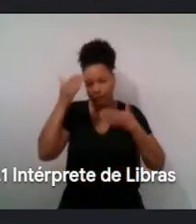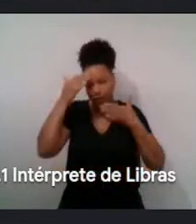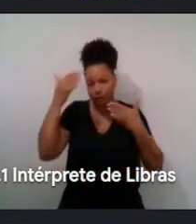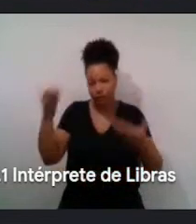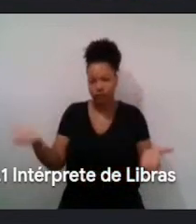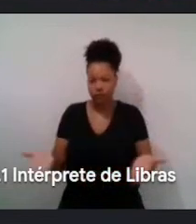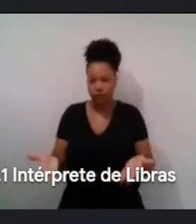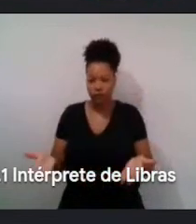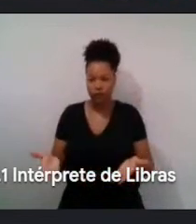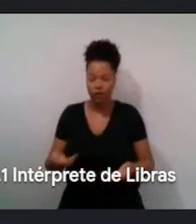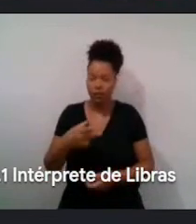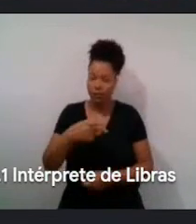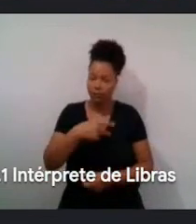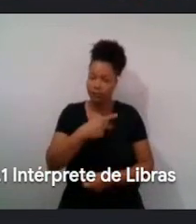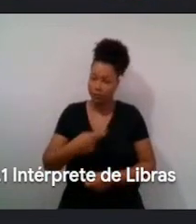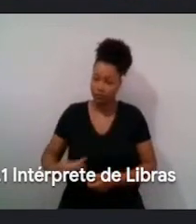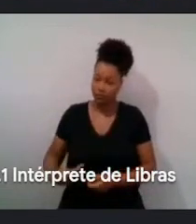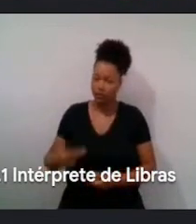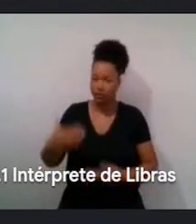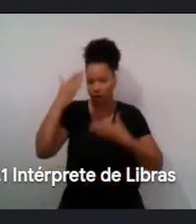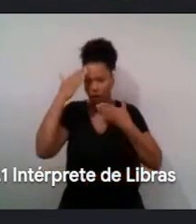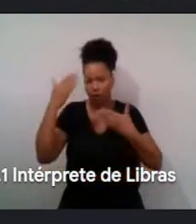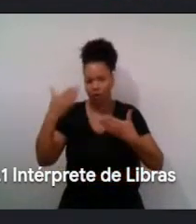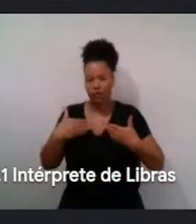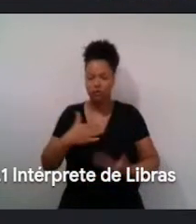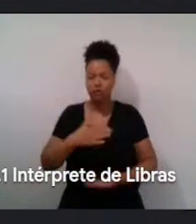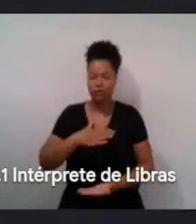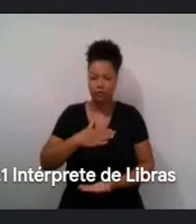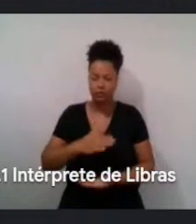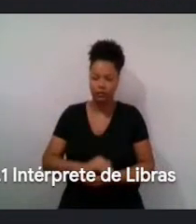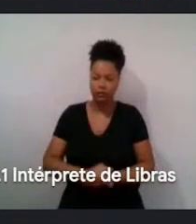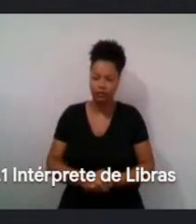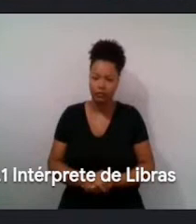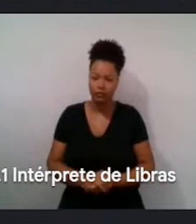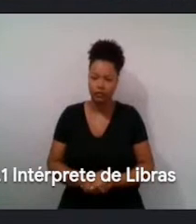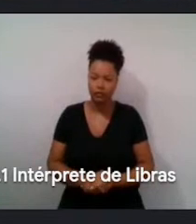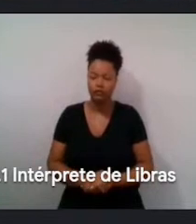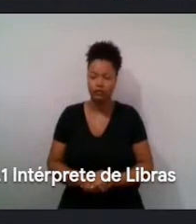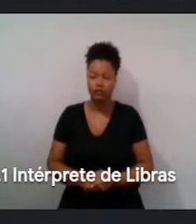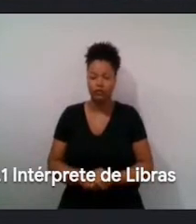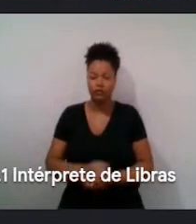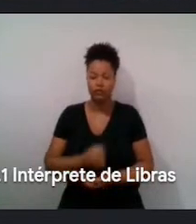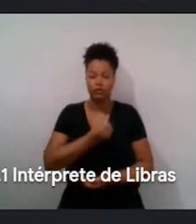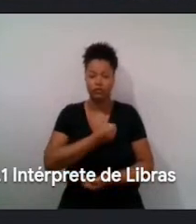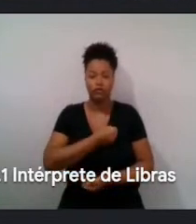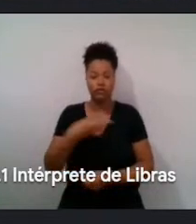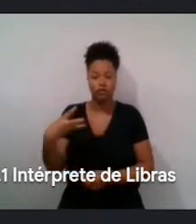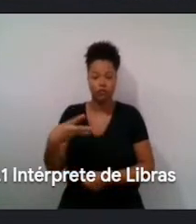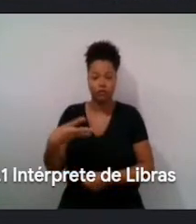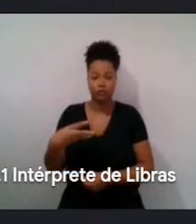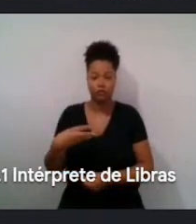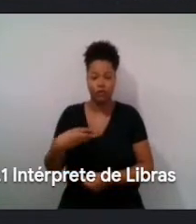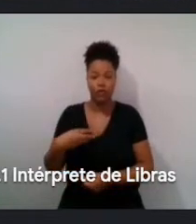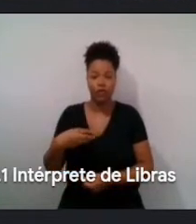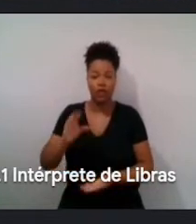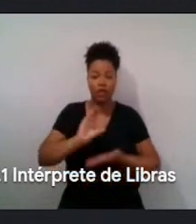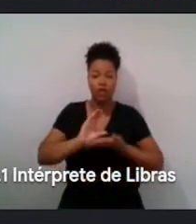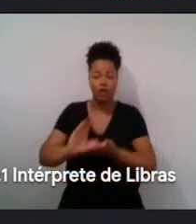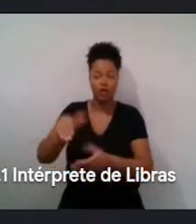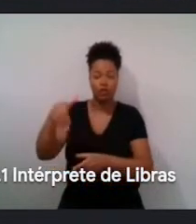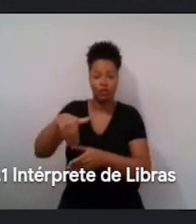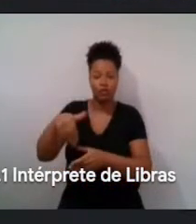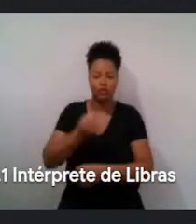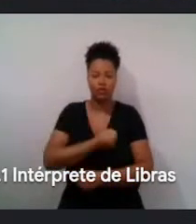presidente, pela confiança depositada. Então, passarei a apregoar o feito. Item de número 3, recurso eleitoral